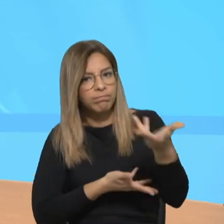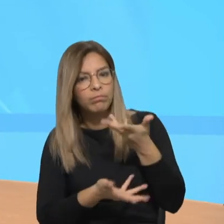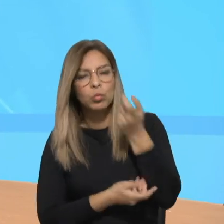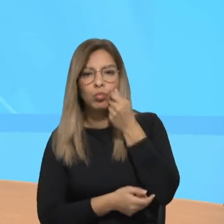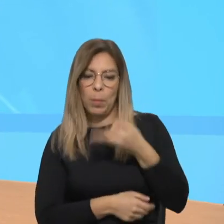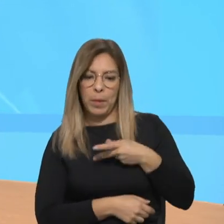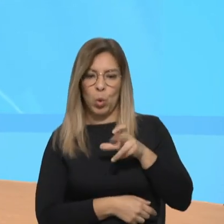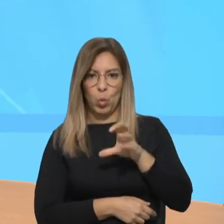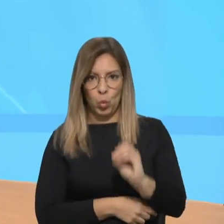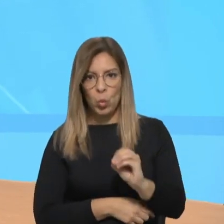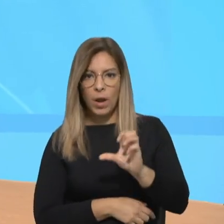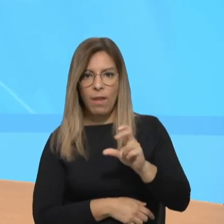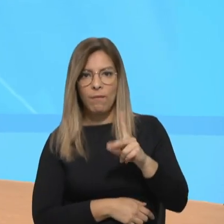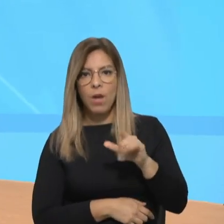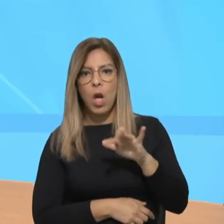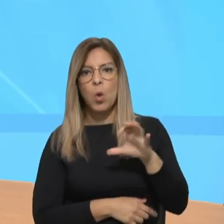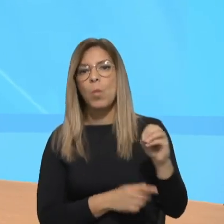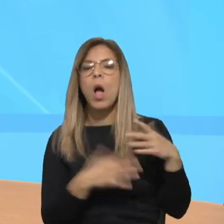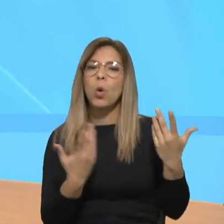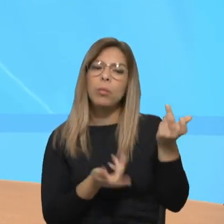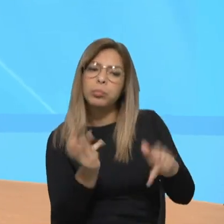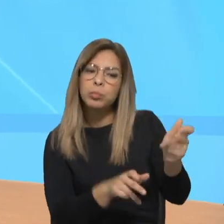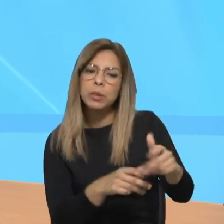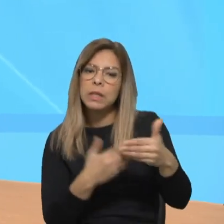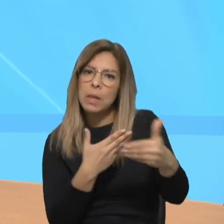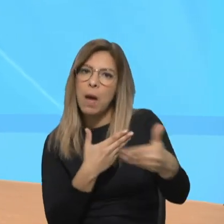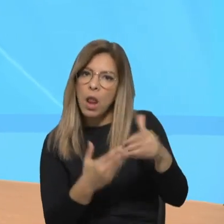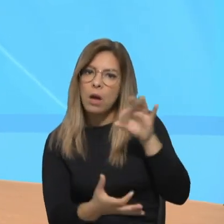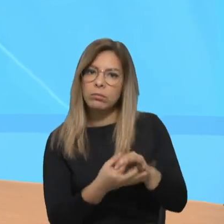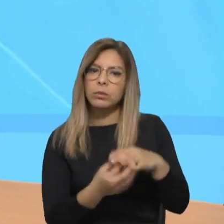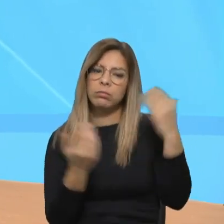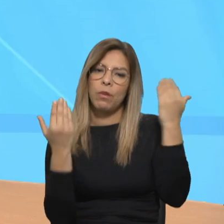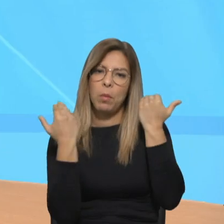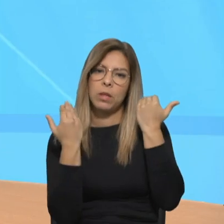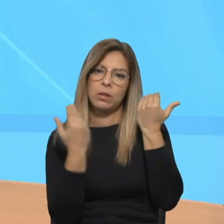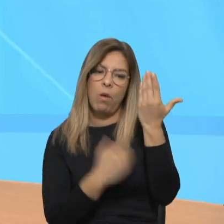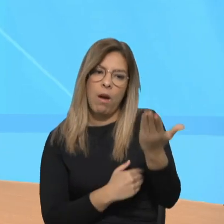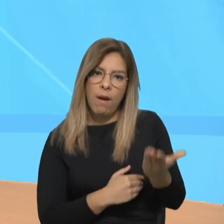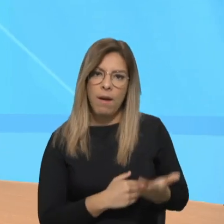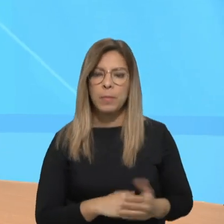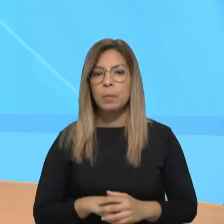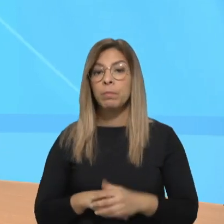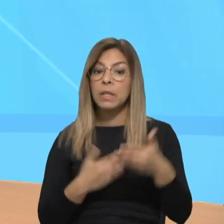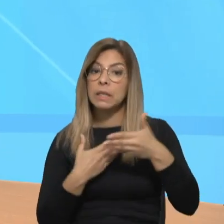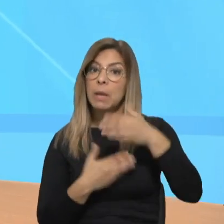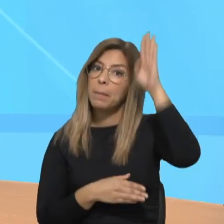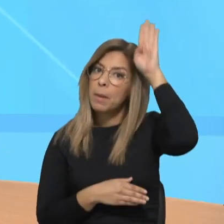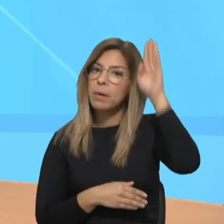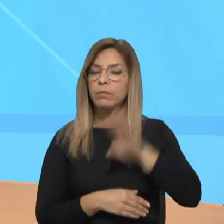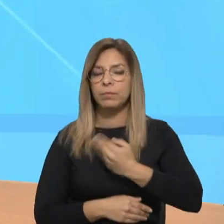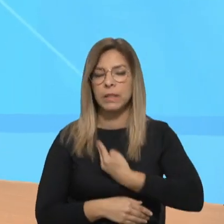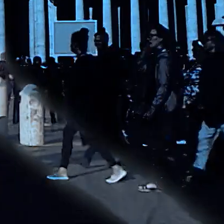Carvalho. Antes, acompanhe alguns acontecimentos que marcam a atualidade informativa. Começamos pela Semana do Papa